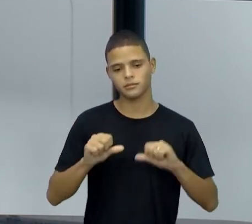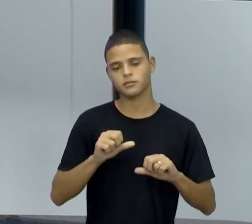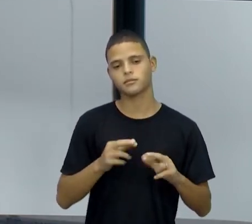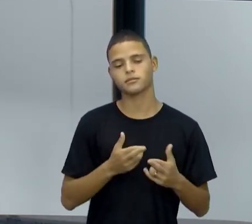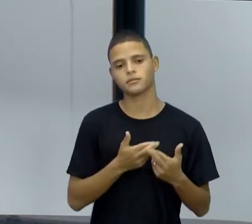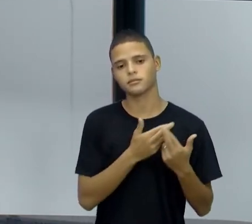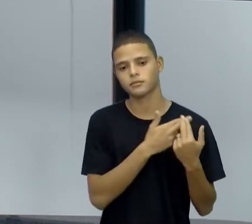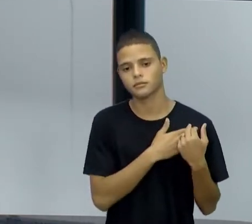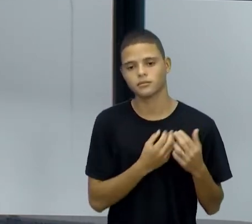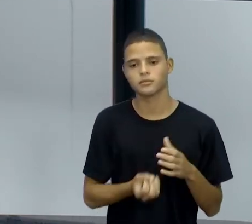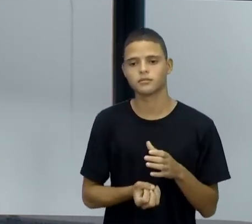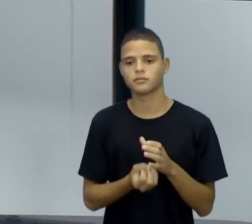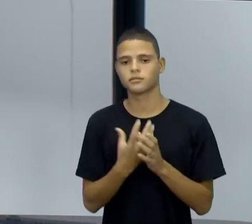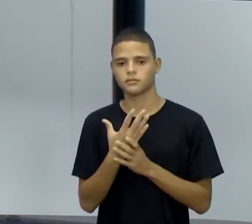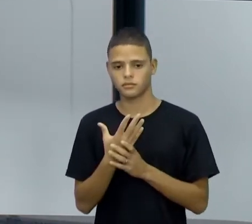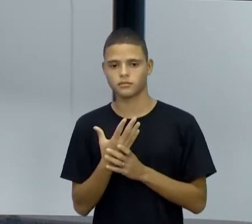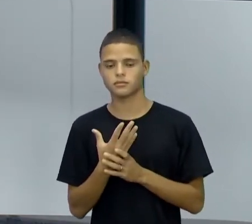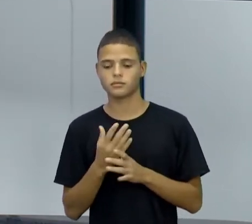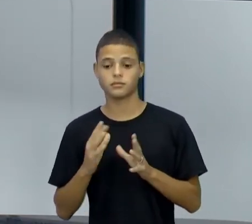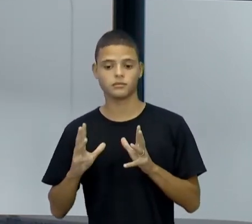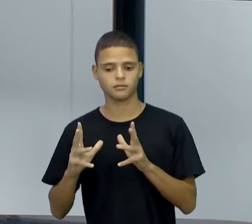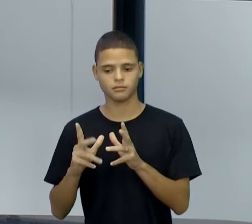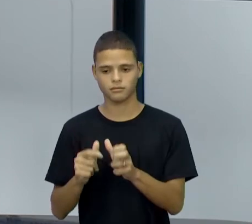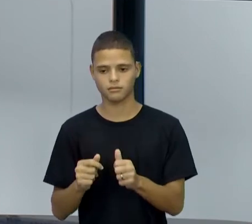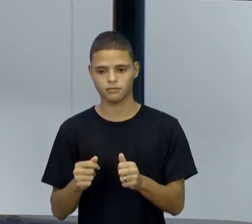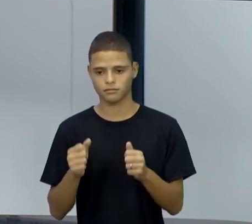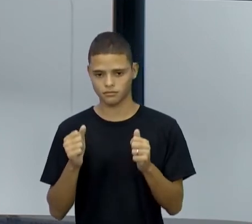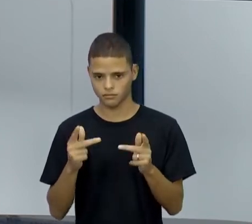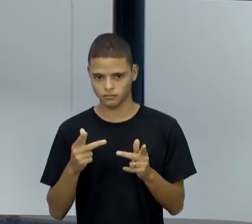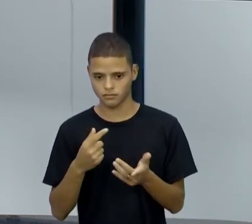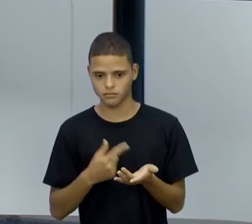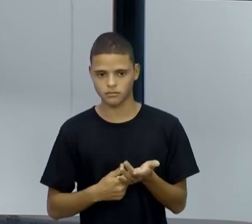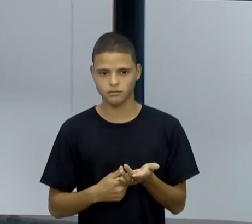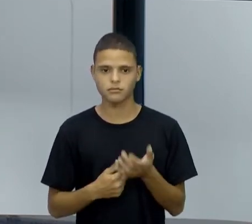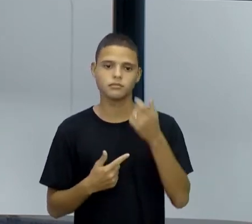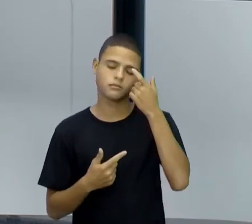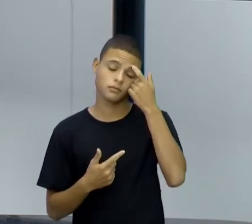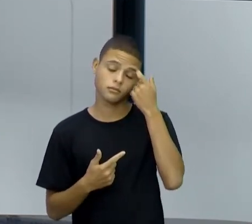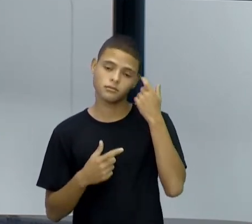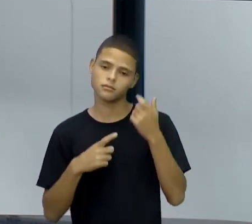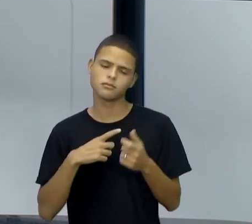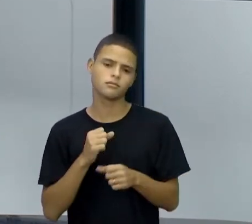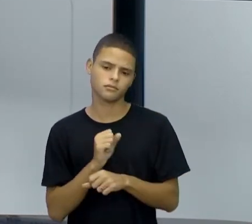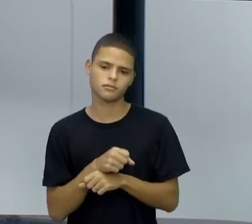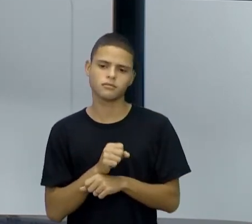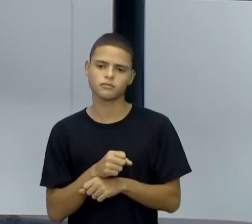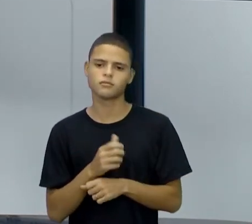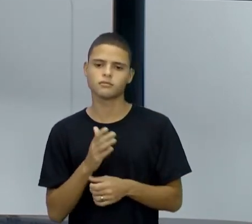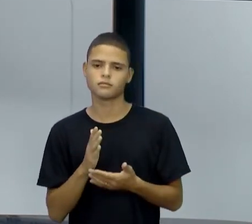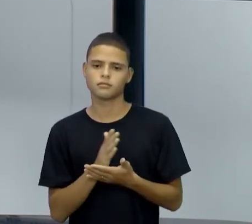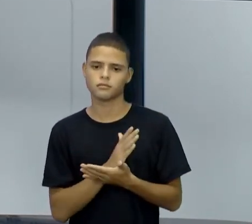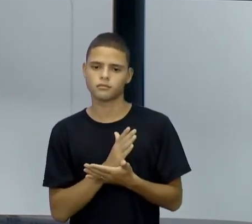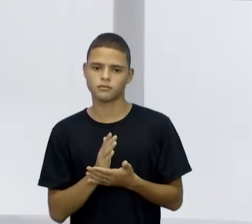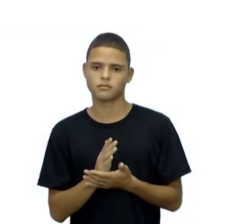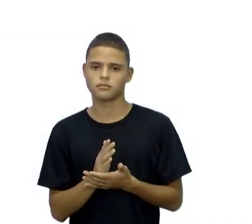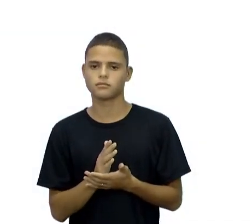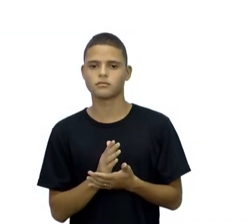responsáveis para a criação da matéria no geral, tá certo? Existem alguns elementos que a gente vai chamar de